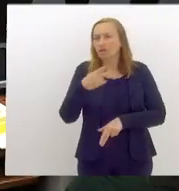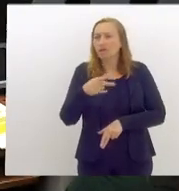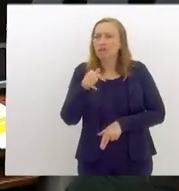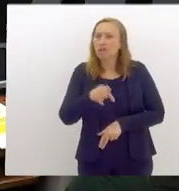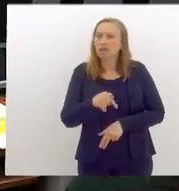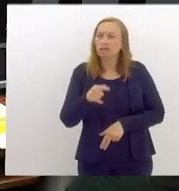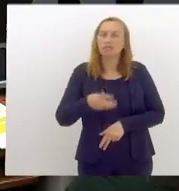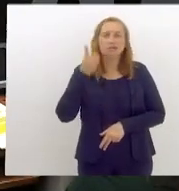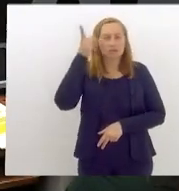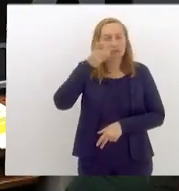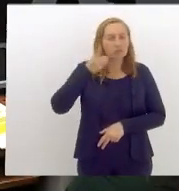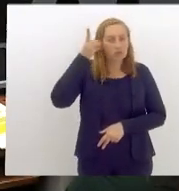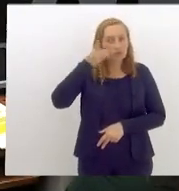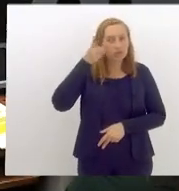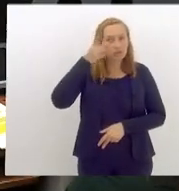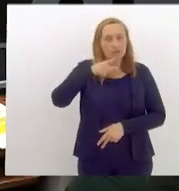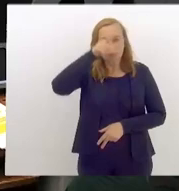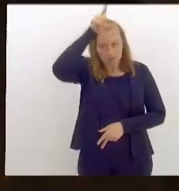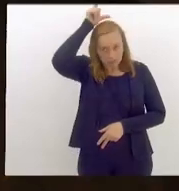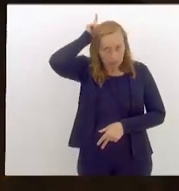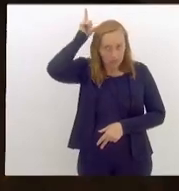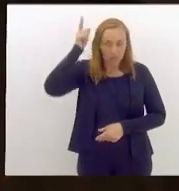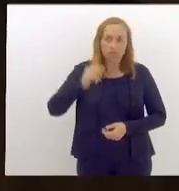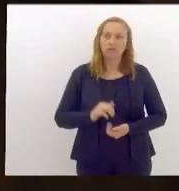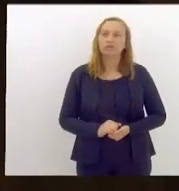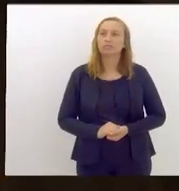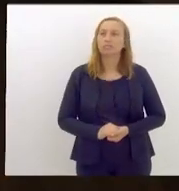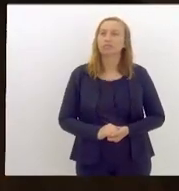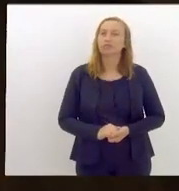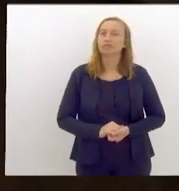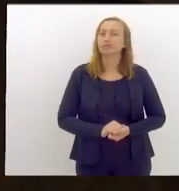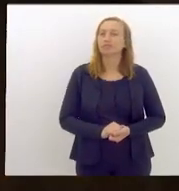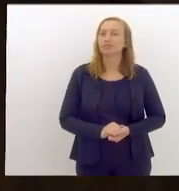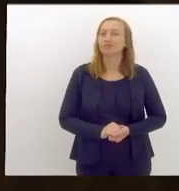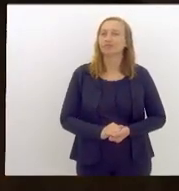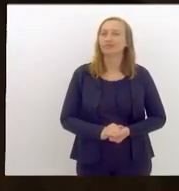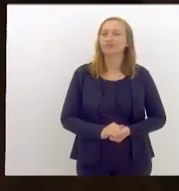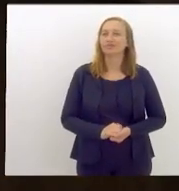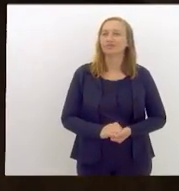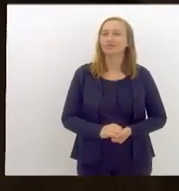aqui pelo Deputado Luiz Paulo Correia da Rocha